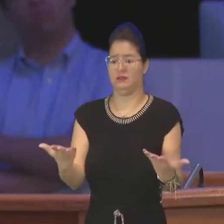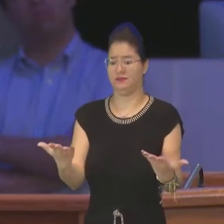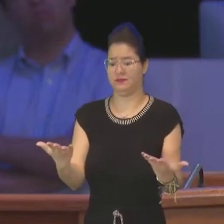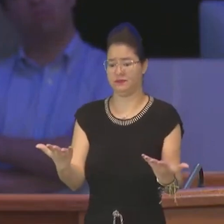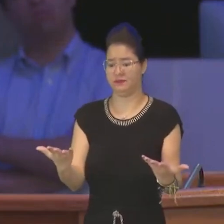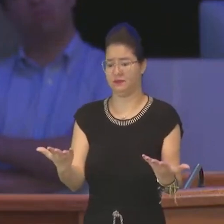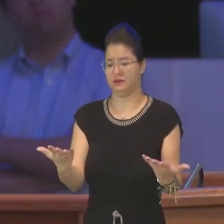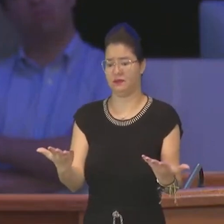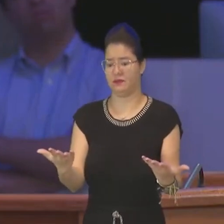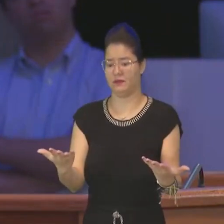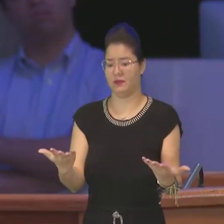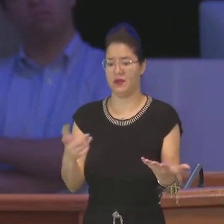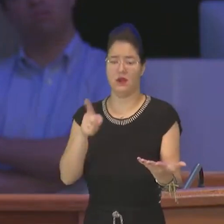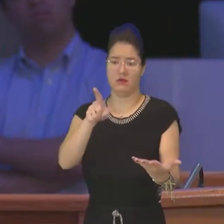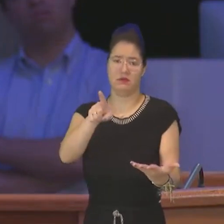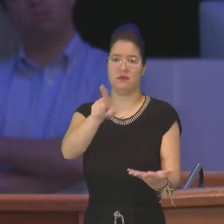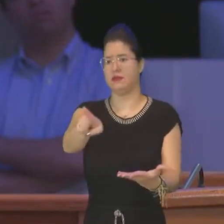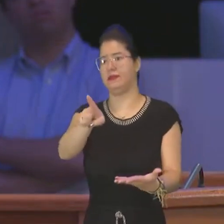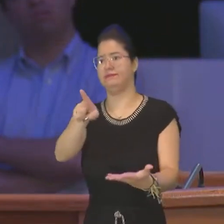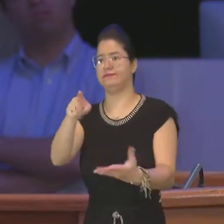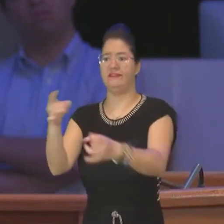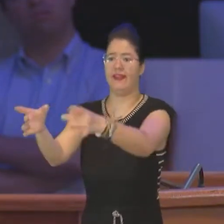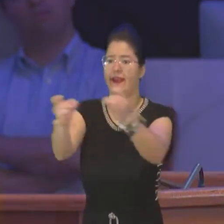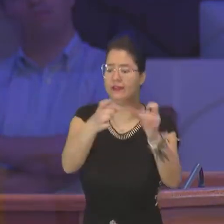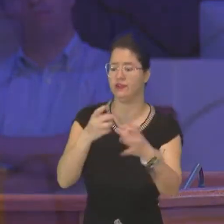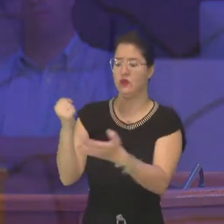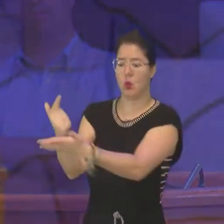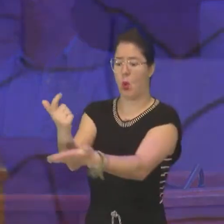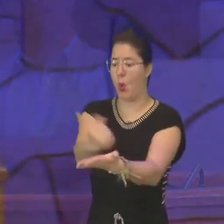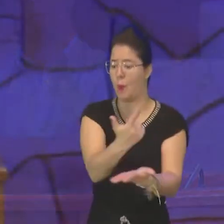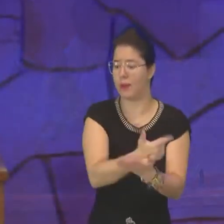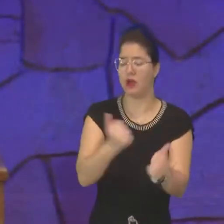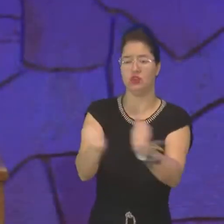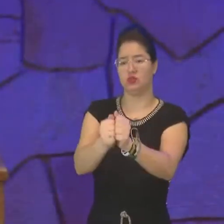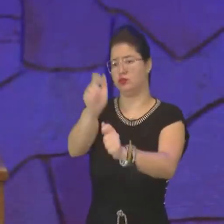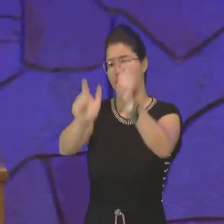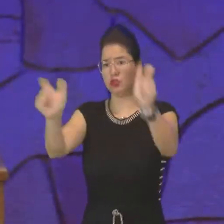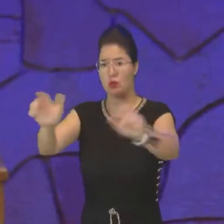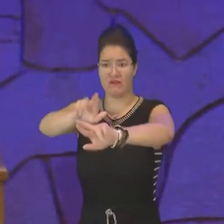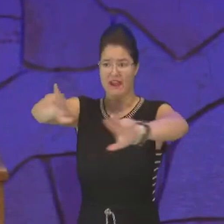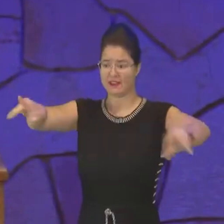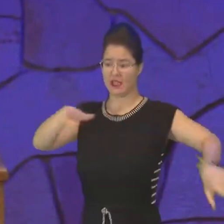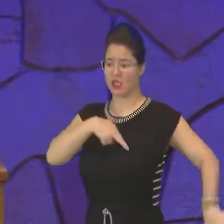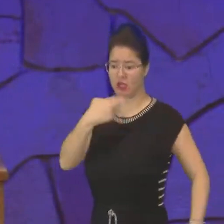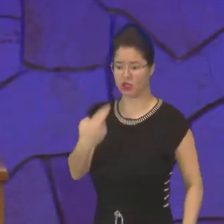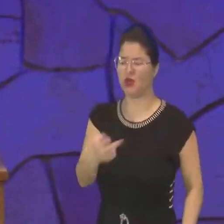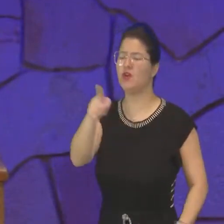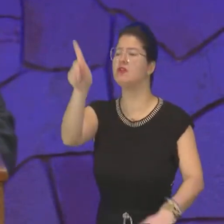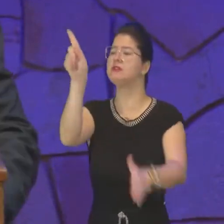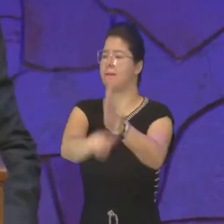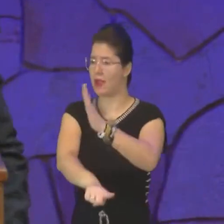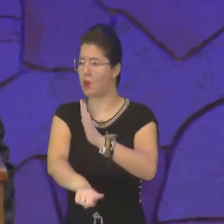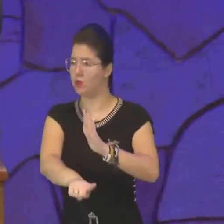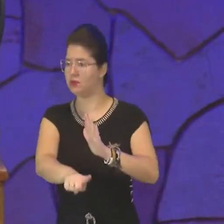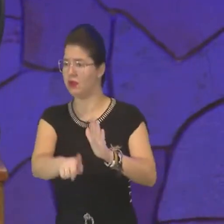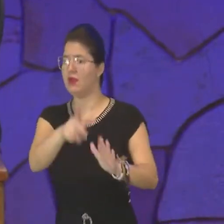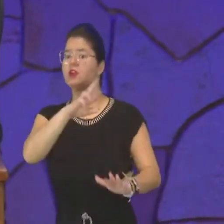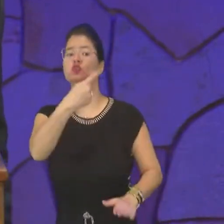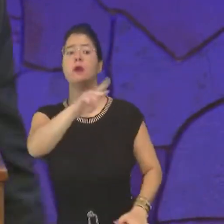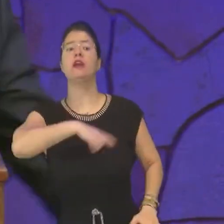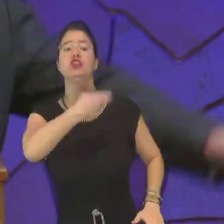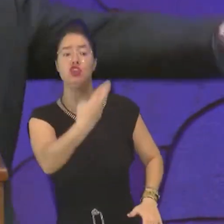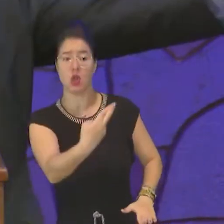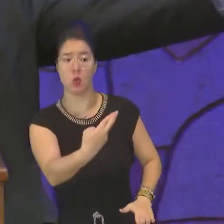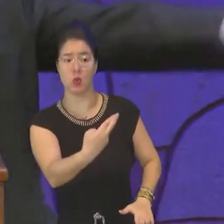vai rejeitar a compra se ele for de uma religião que não é a sua. É verdade? Alguém aqui pergunta a religião quando vai vender uma casa da